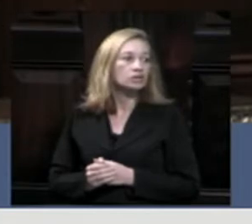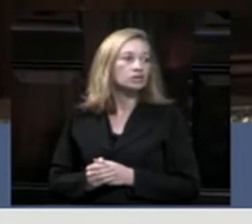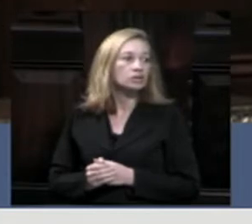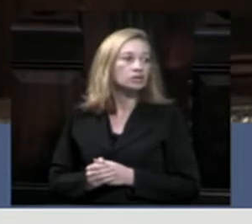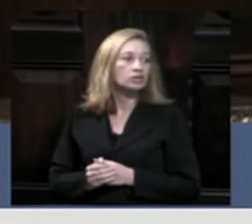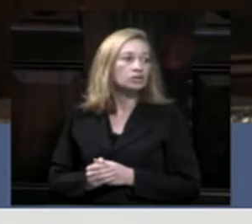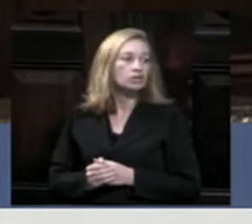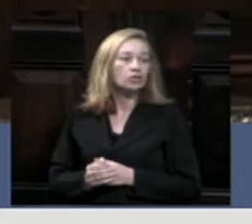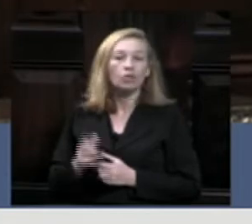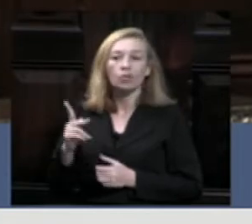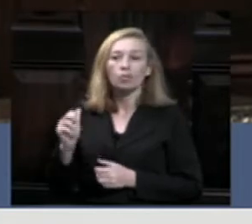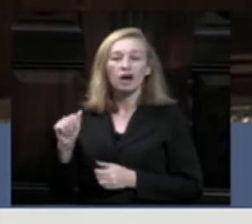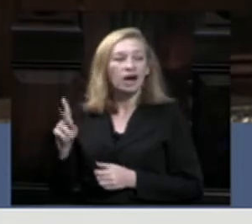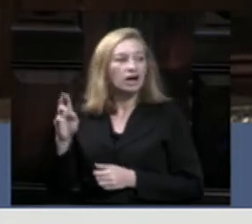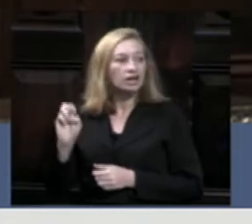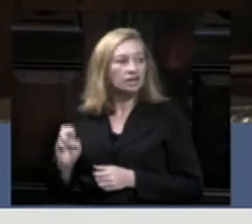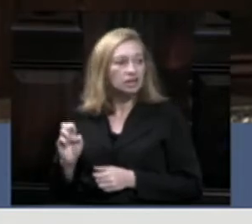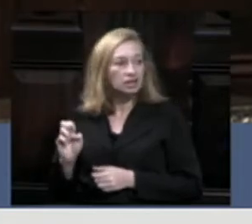Tiririca,